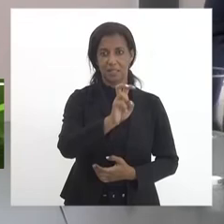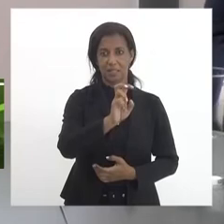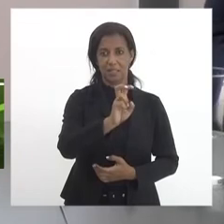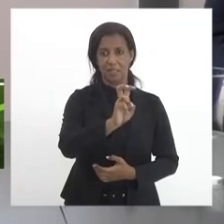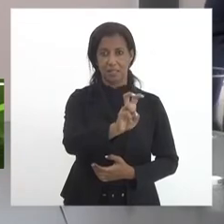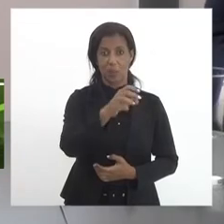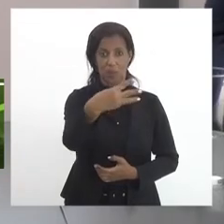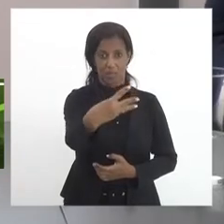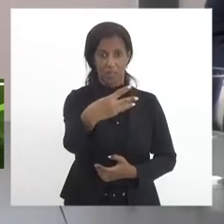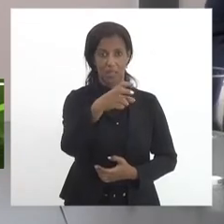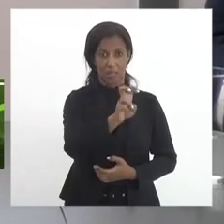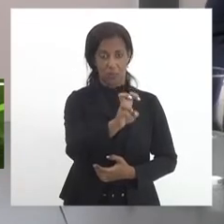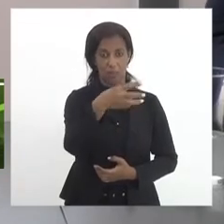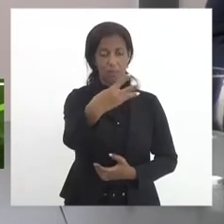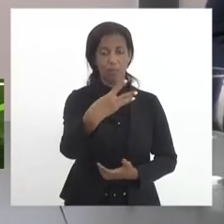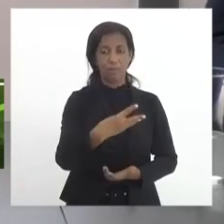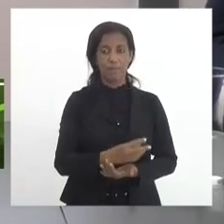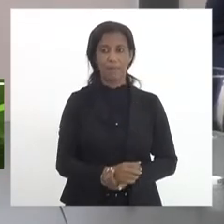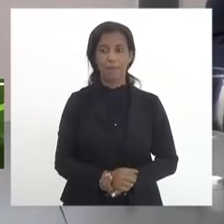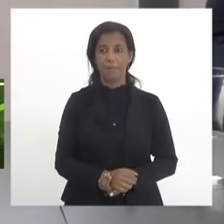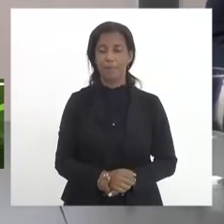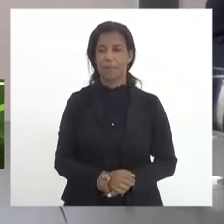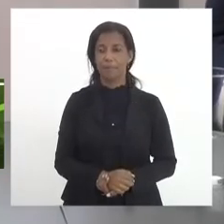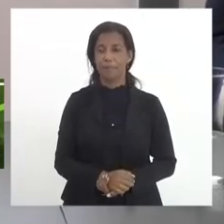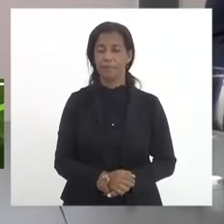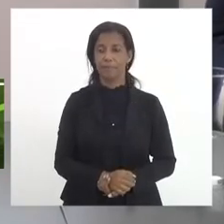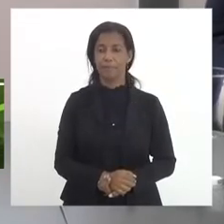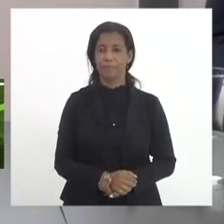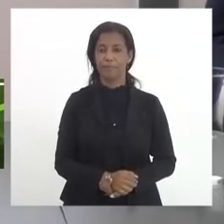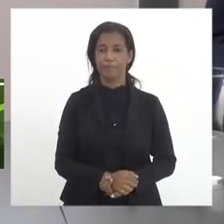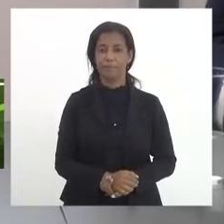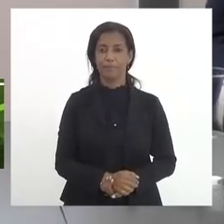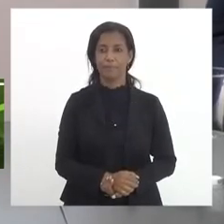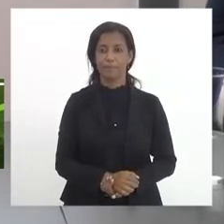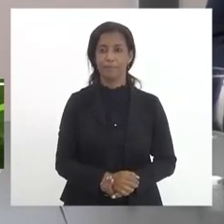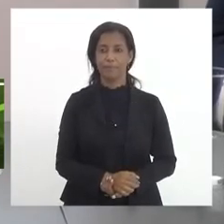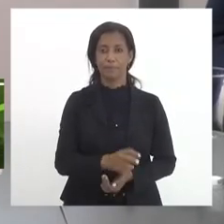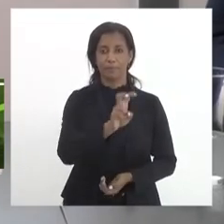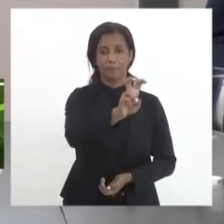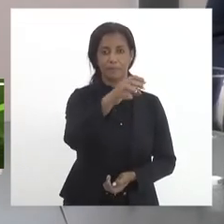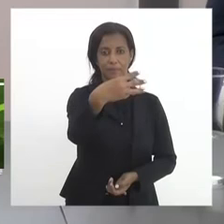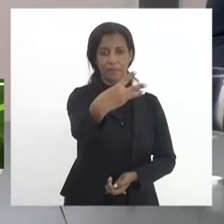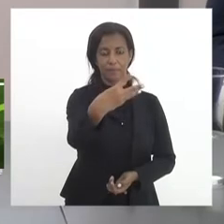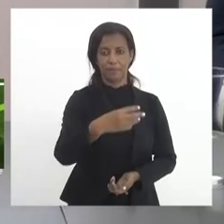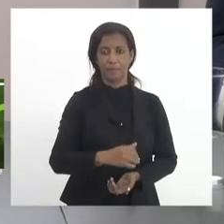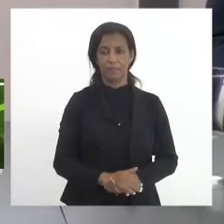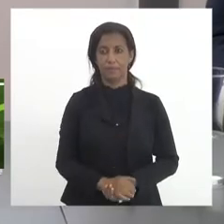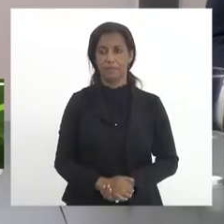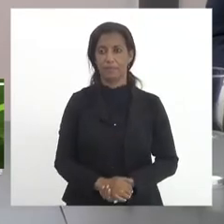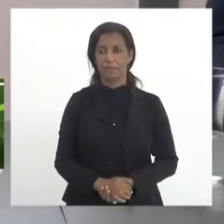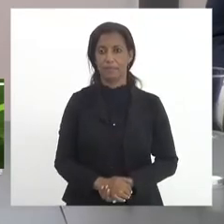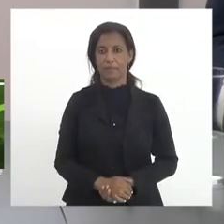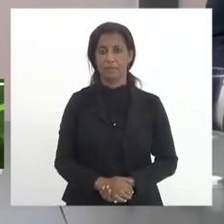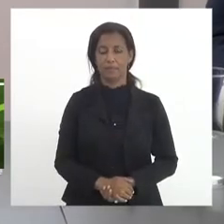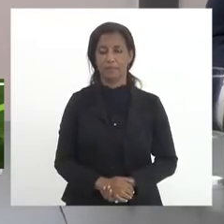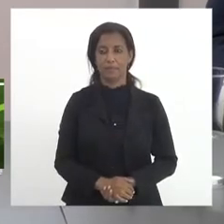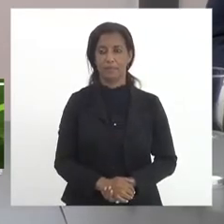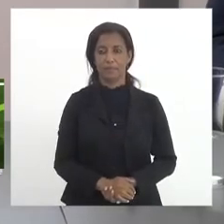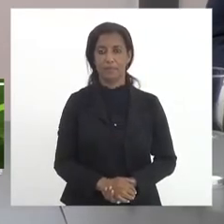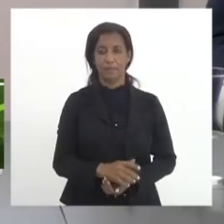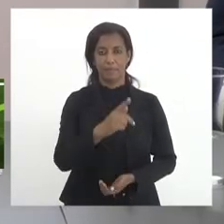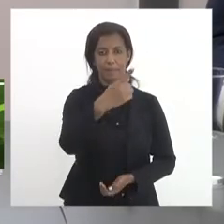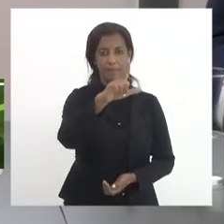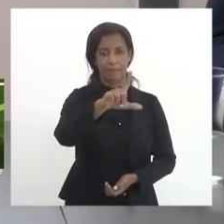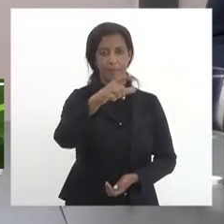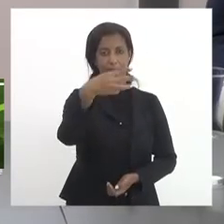53, isso, o 52 aprovado. 53. Eu vi a certeza, tem mais de 40. Projeto